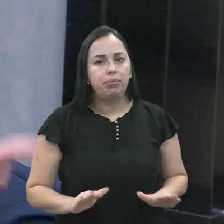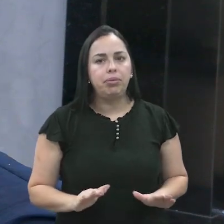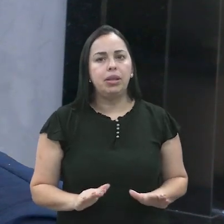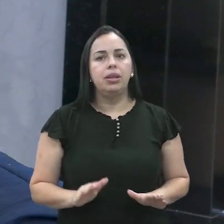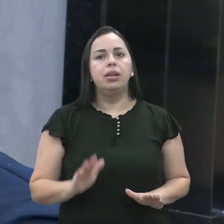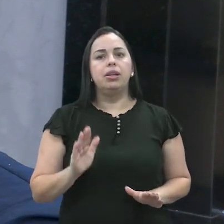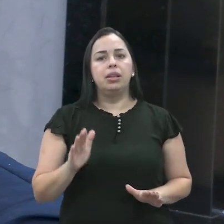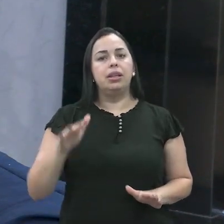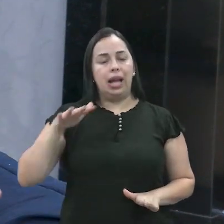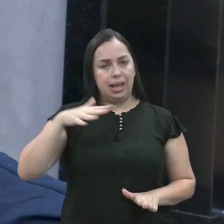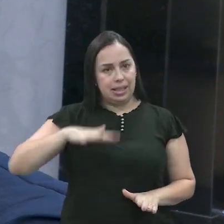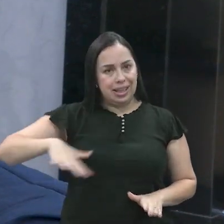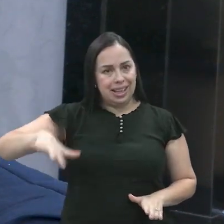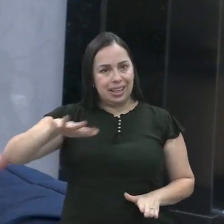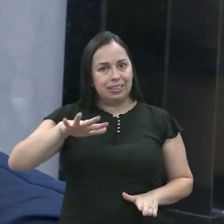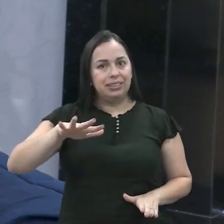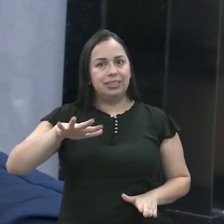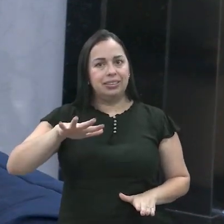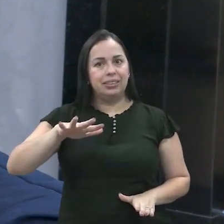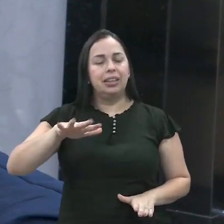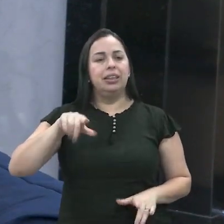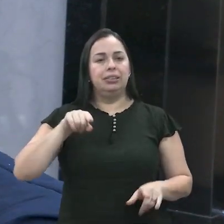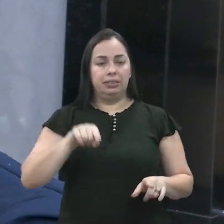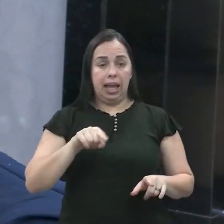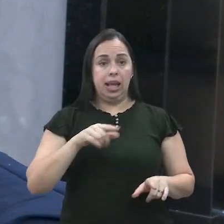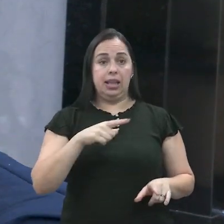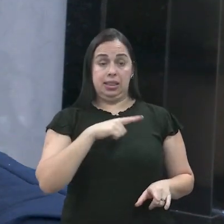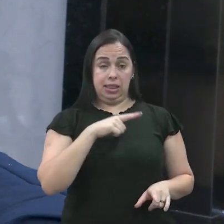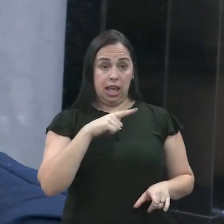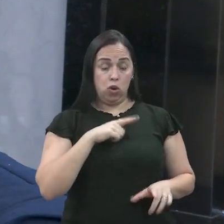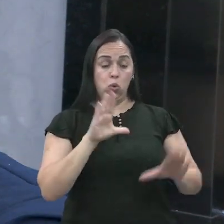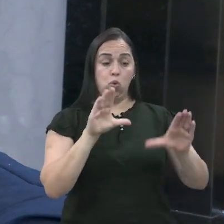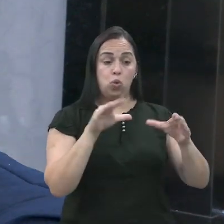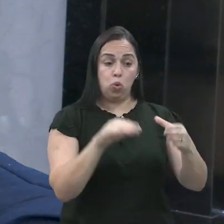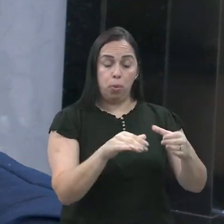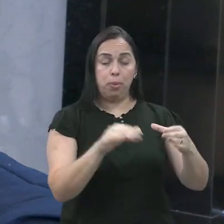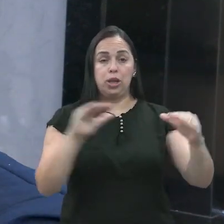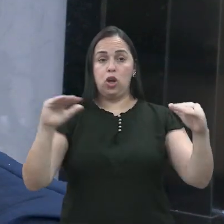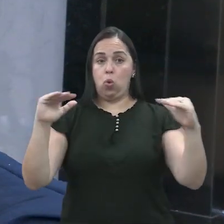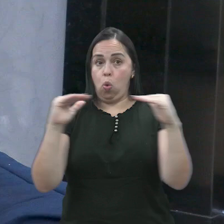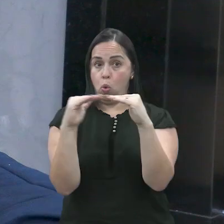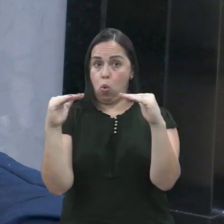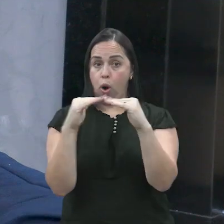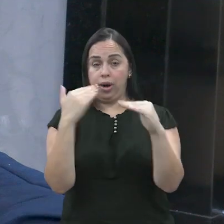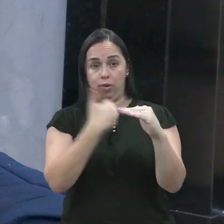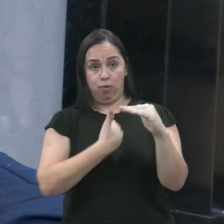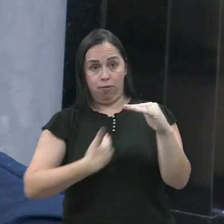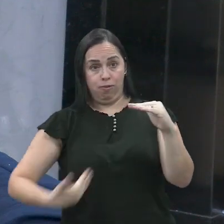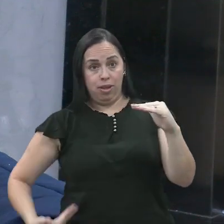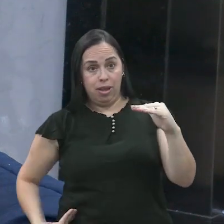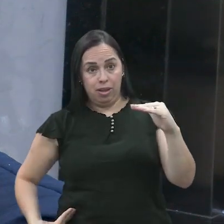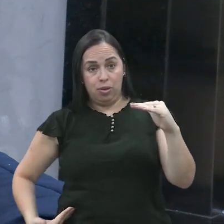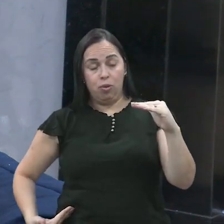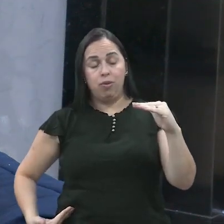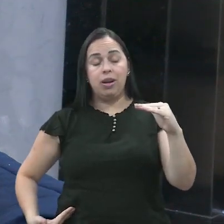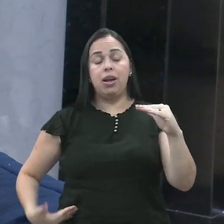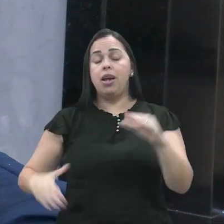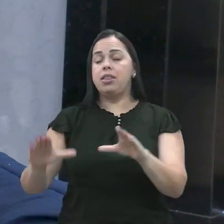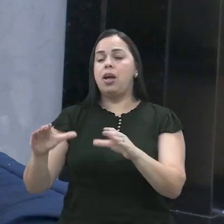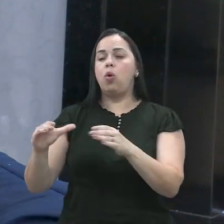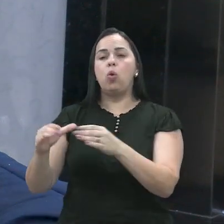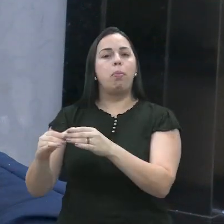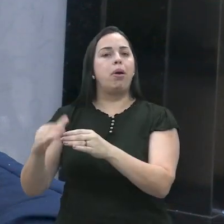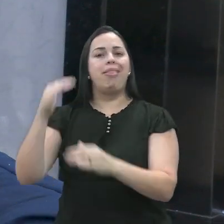a gente sabe que aqui na Casa, no Legislativo, a gente tem a situação e a oposição. Queria saber como que o senhor vai se posicionar e como vai ser a